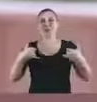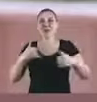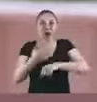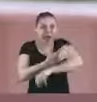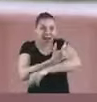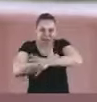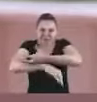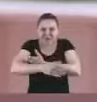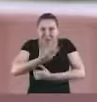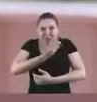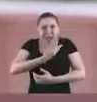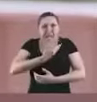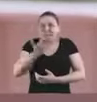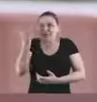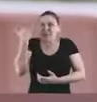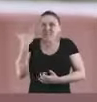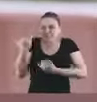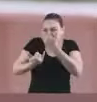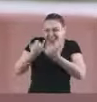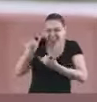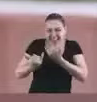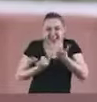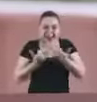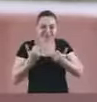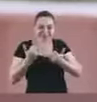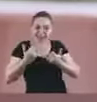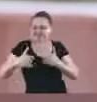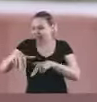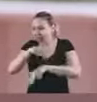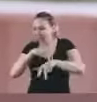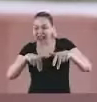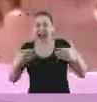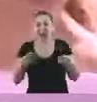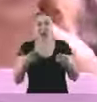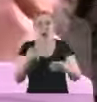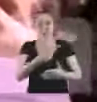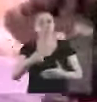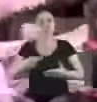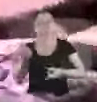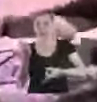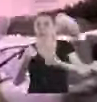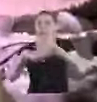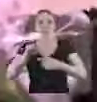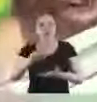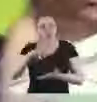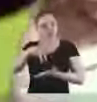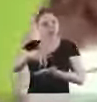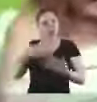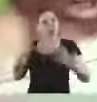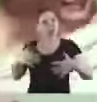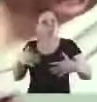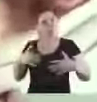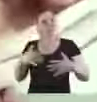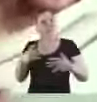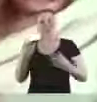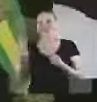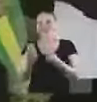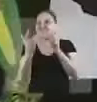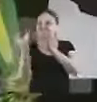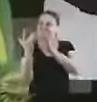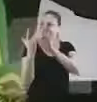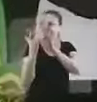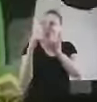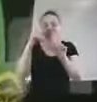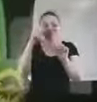penso em saber que o meu amigo, né, brincava no chão, na lama, hoje é um presidente da República. Quando se olha de perto, pode-se ver com clareza